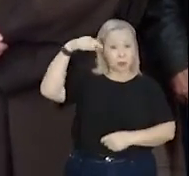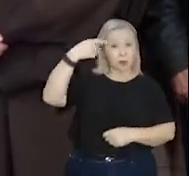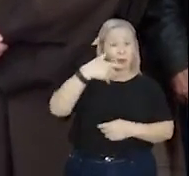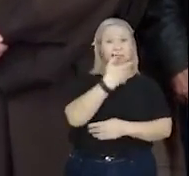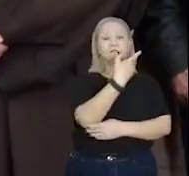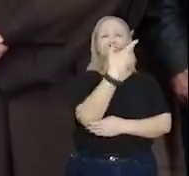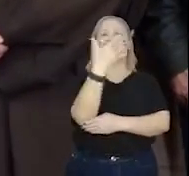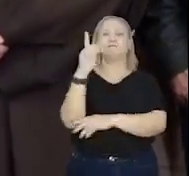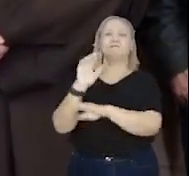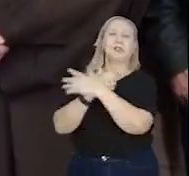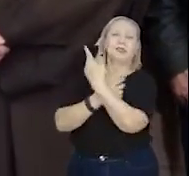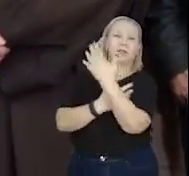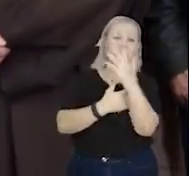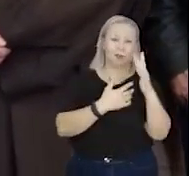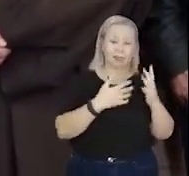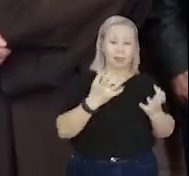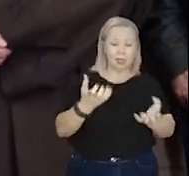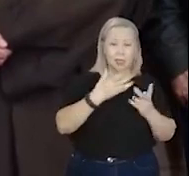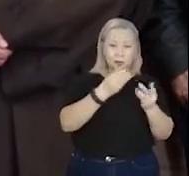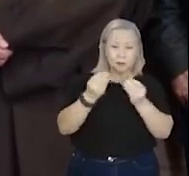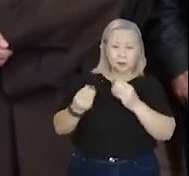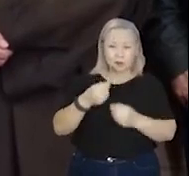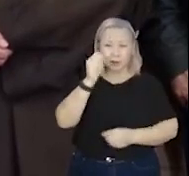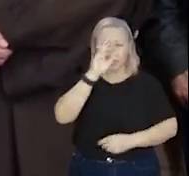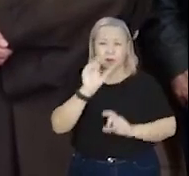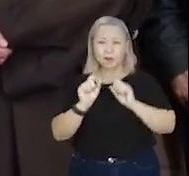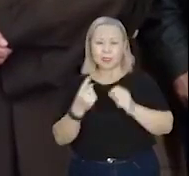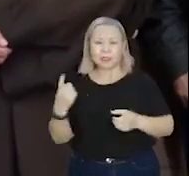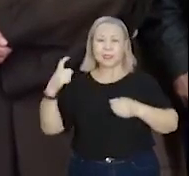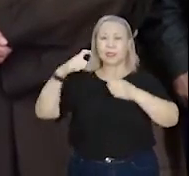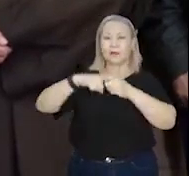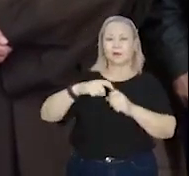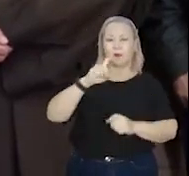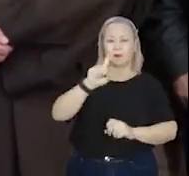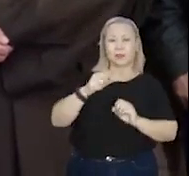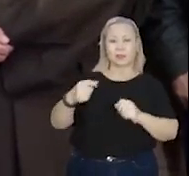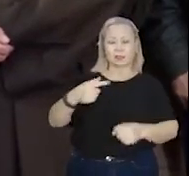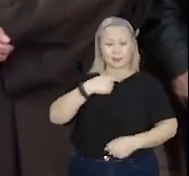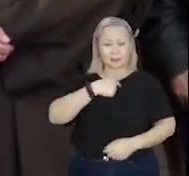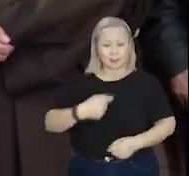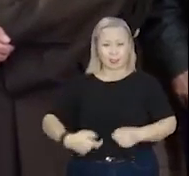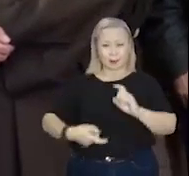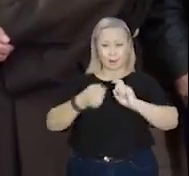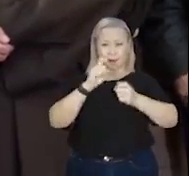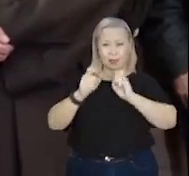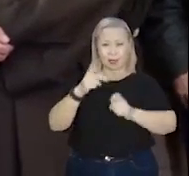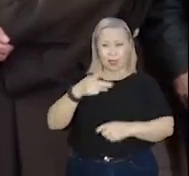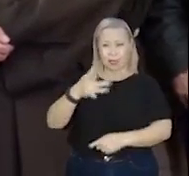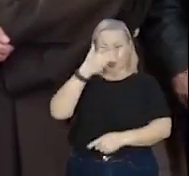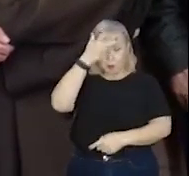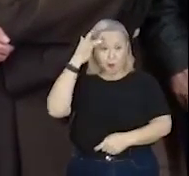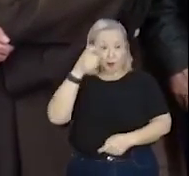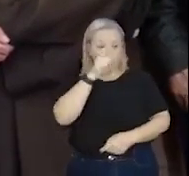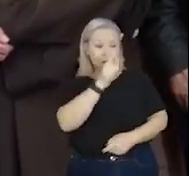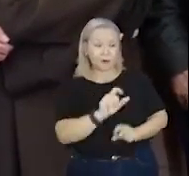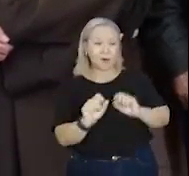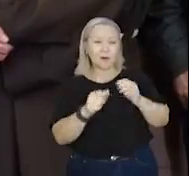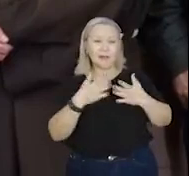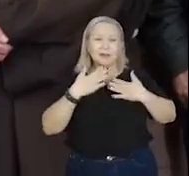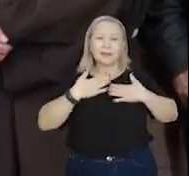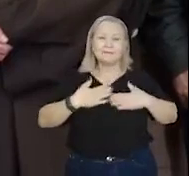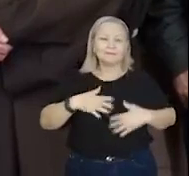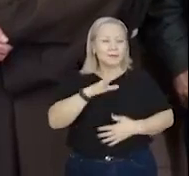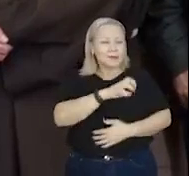que o Brasil volte a ser governado por alguém que tenha a sintonia Franciscana na